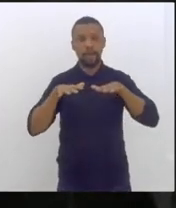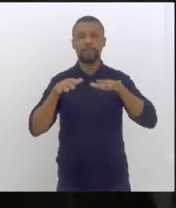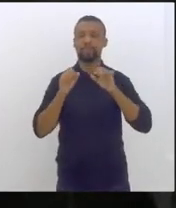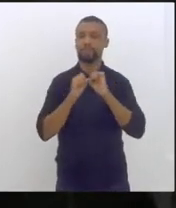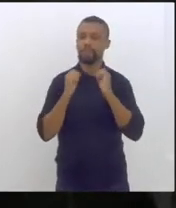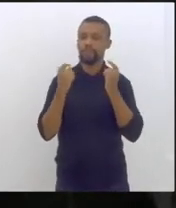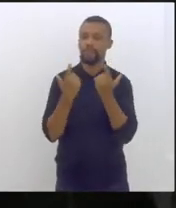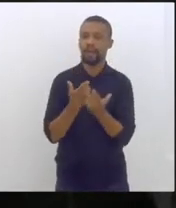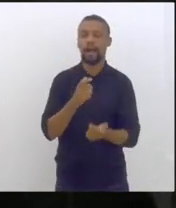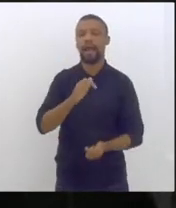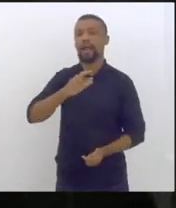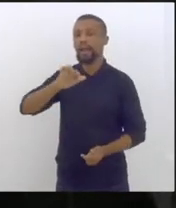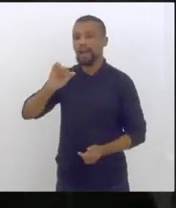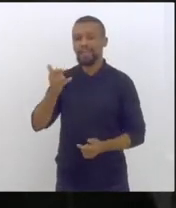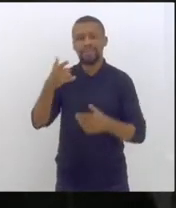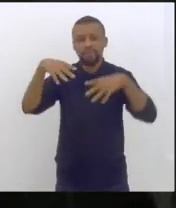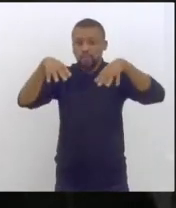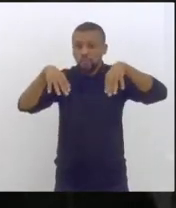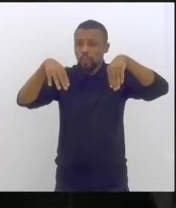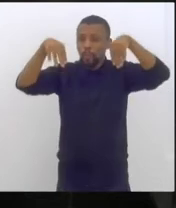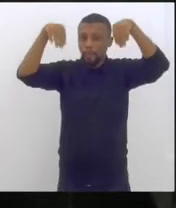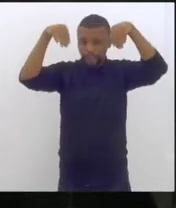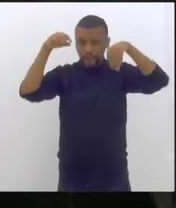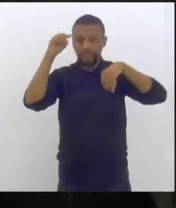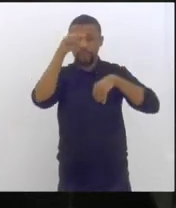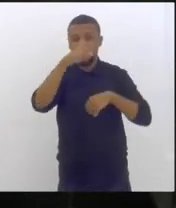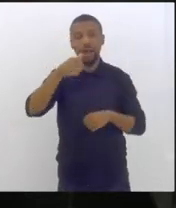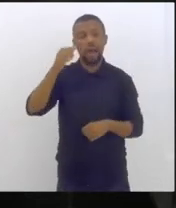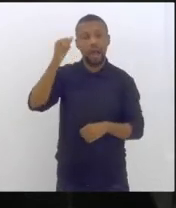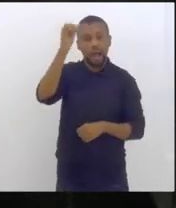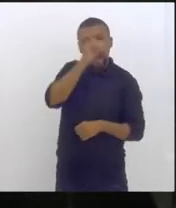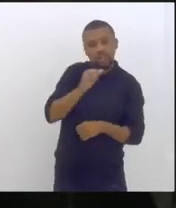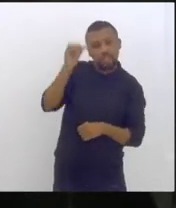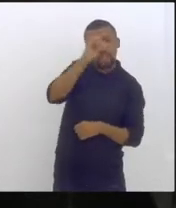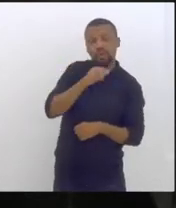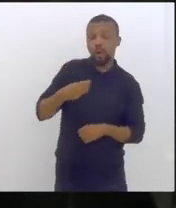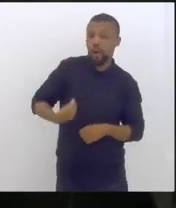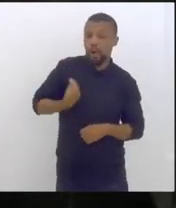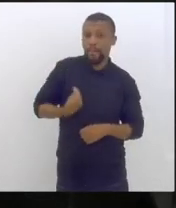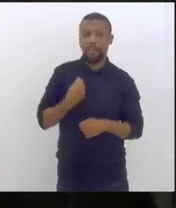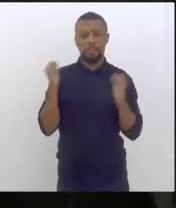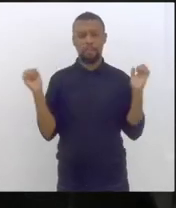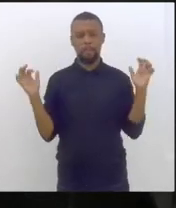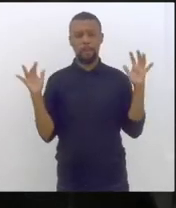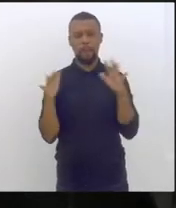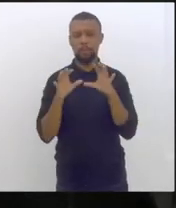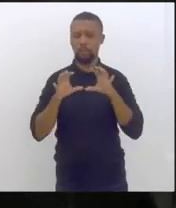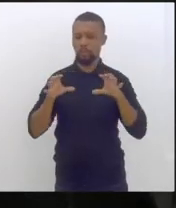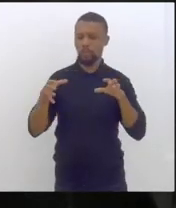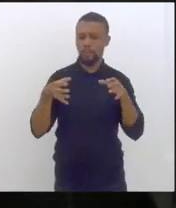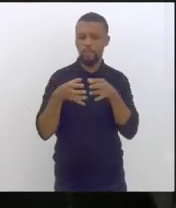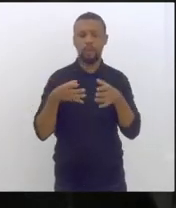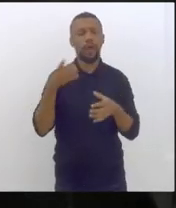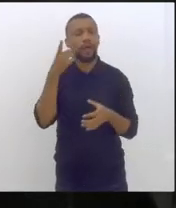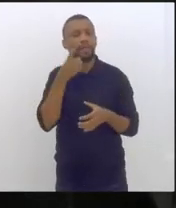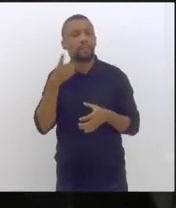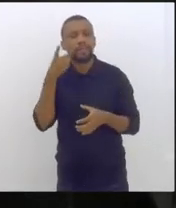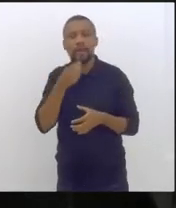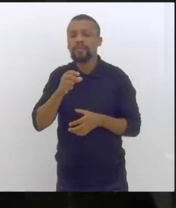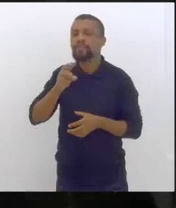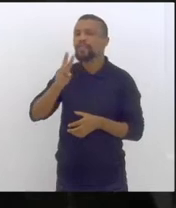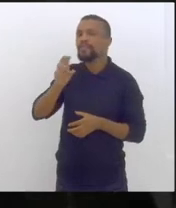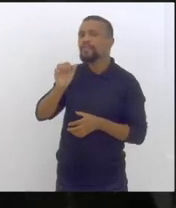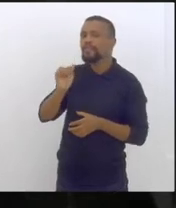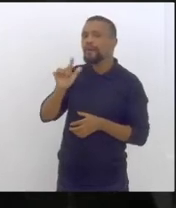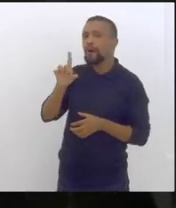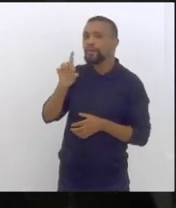lá no prédio velho com a presença de toda a comissão tava lá por exemplo Deputado waldeck que foi